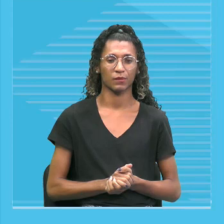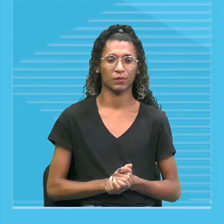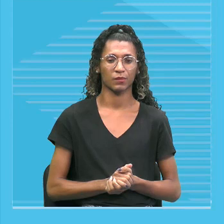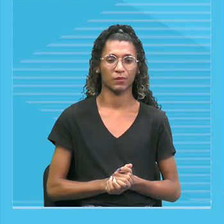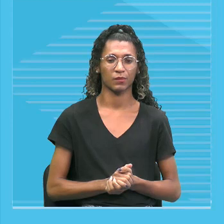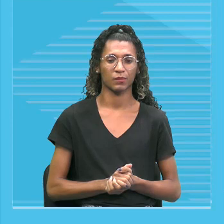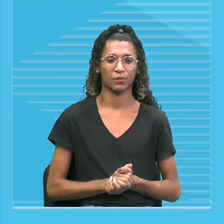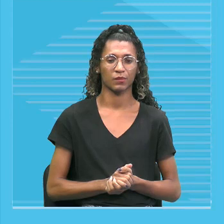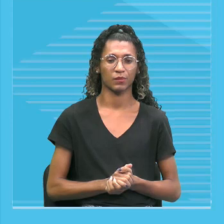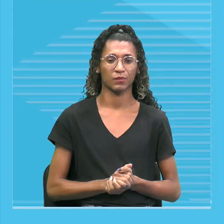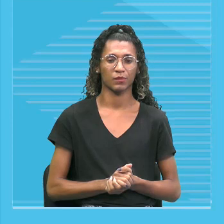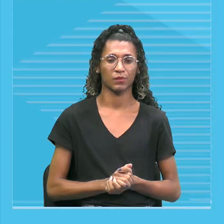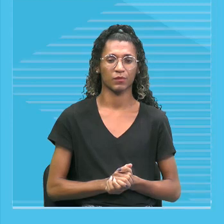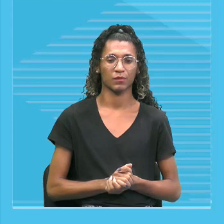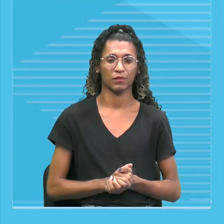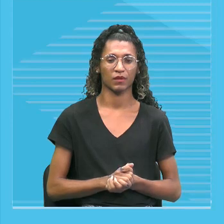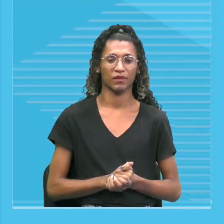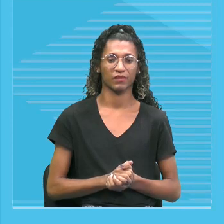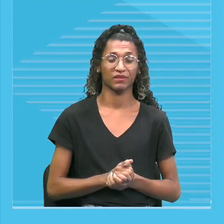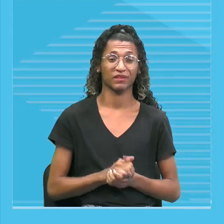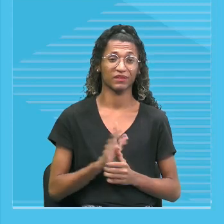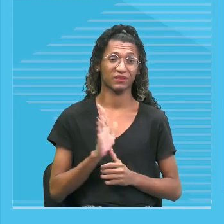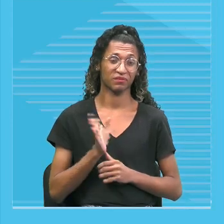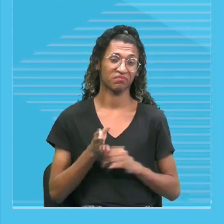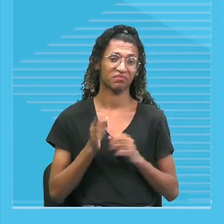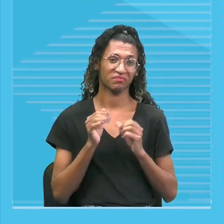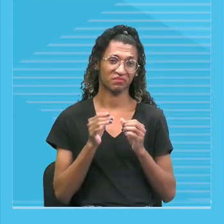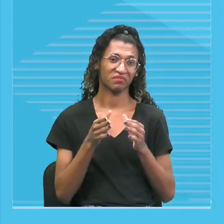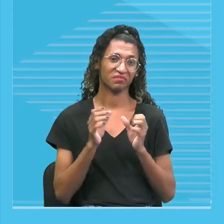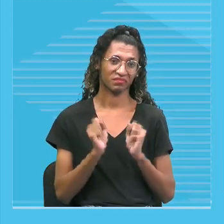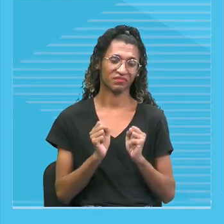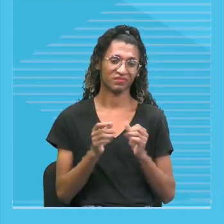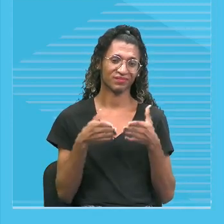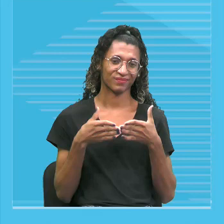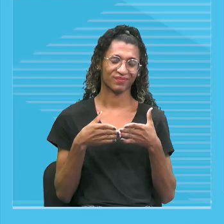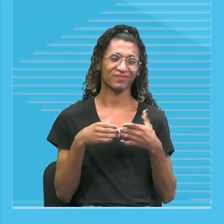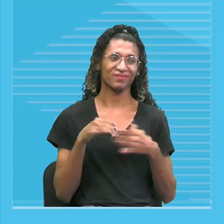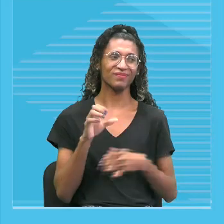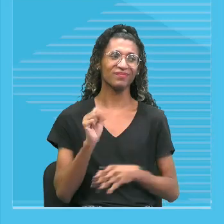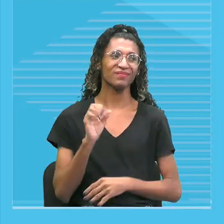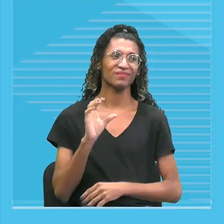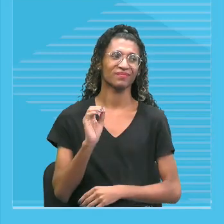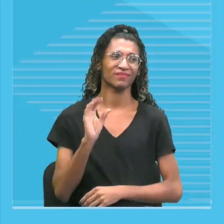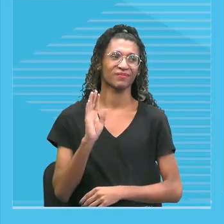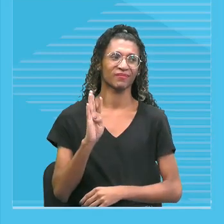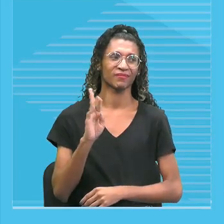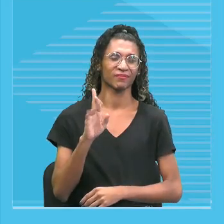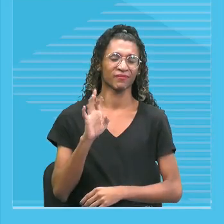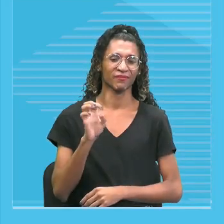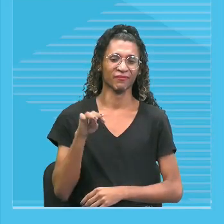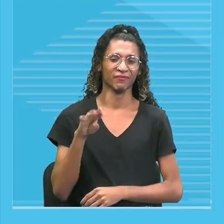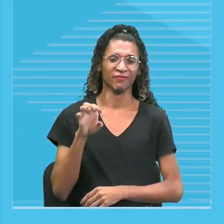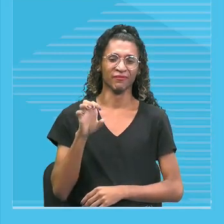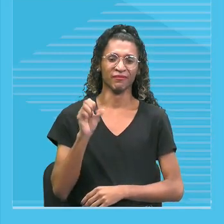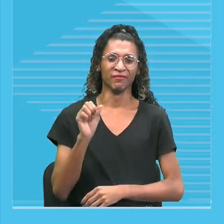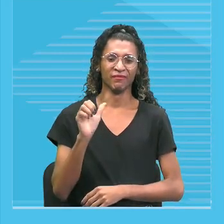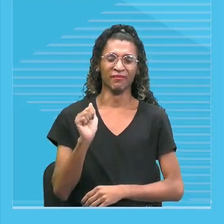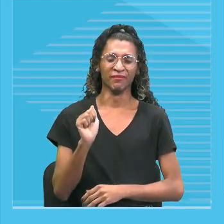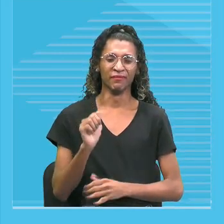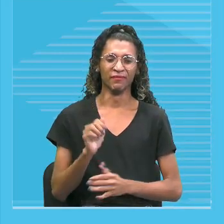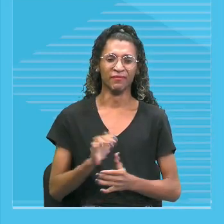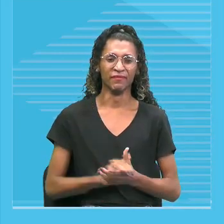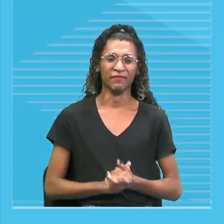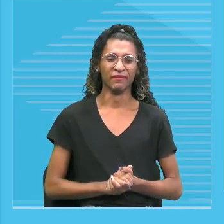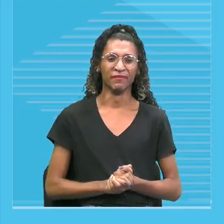já pode fazer pedir uma sobremesa em espanhol que era um poster que aí depois que atendemos de pôster